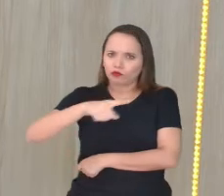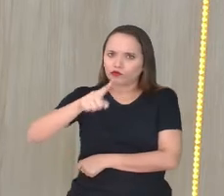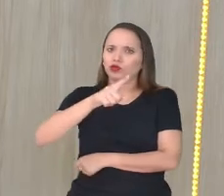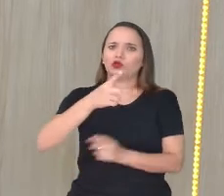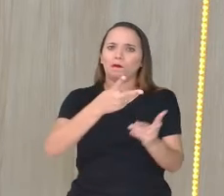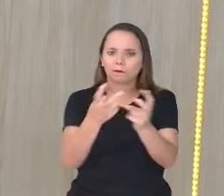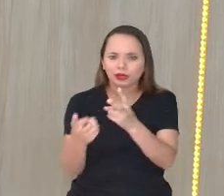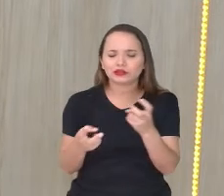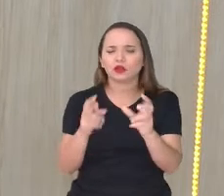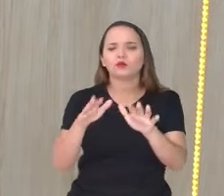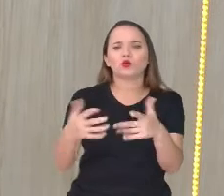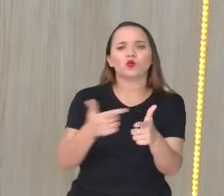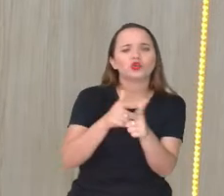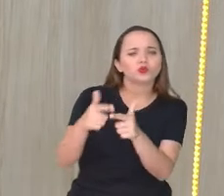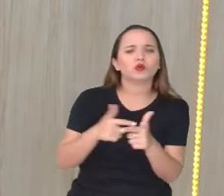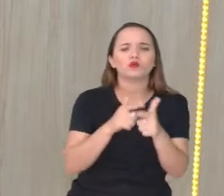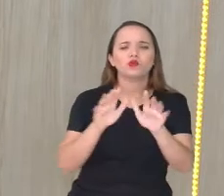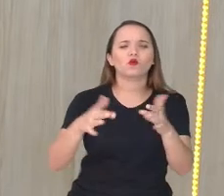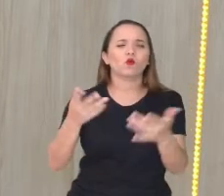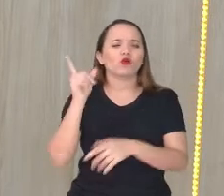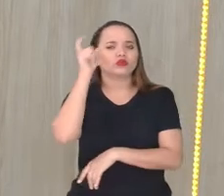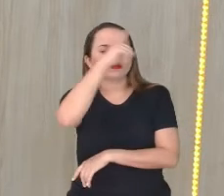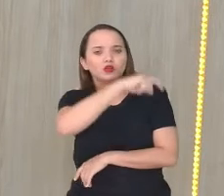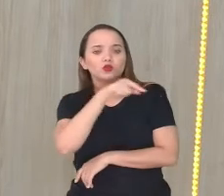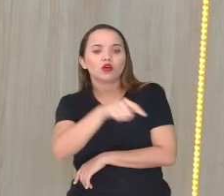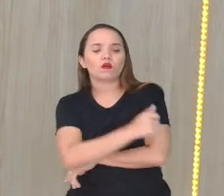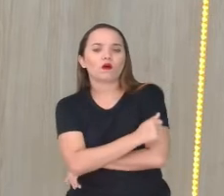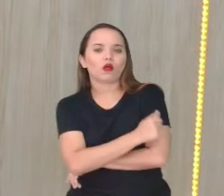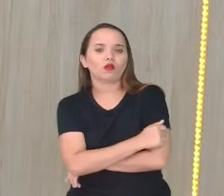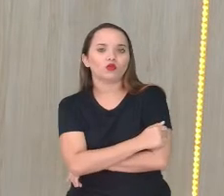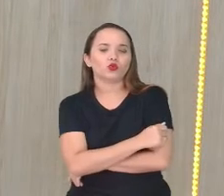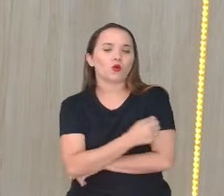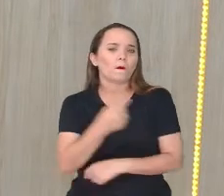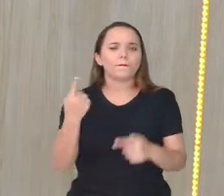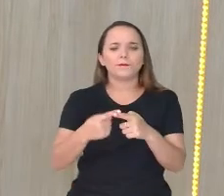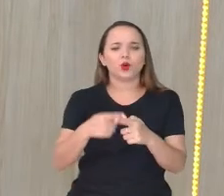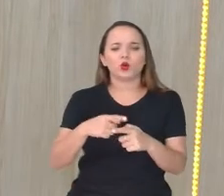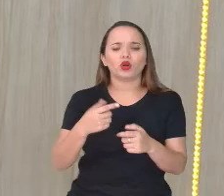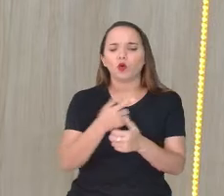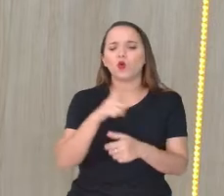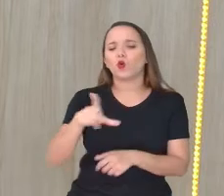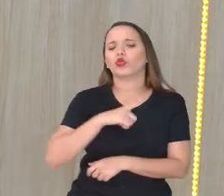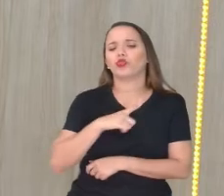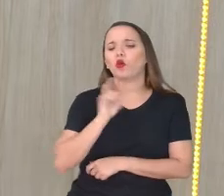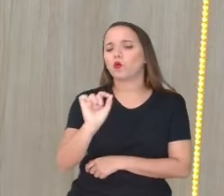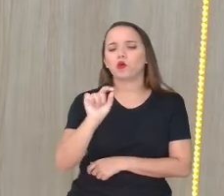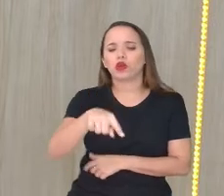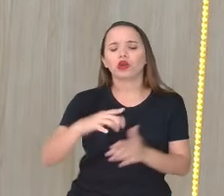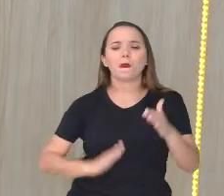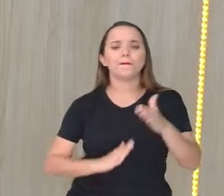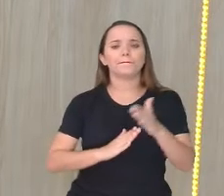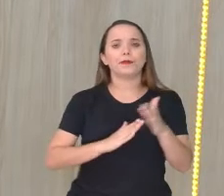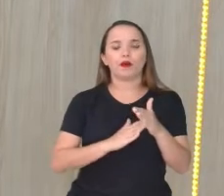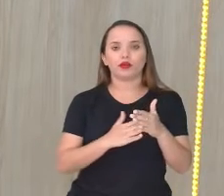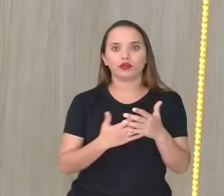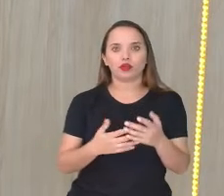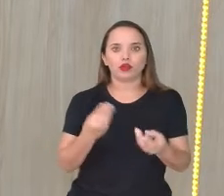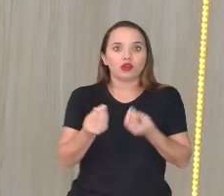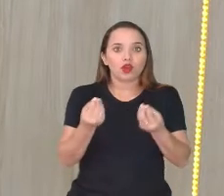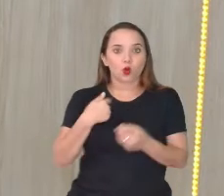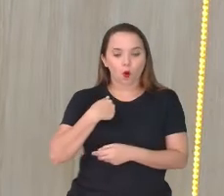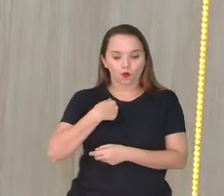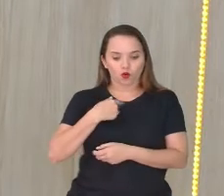são as dificuldades, o que é que está impedindo, de onde e como eu me planejei